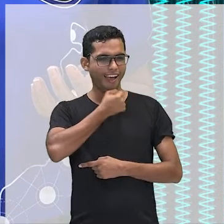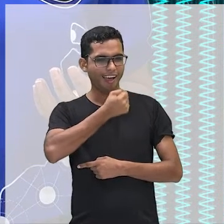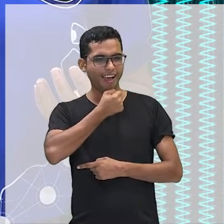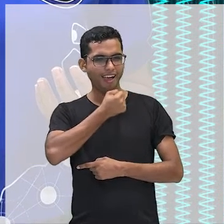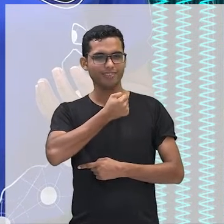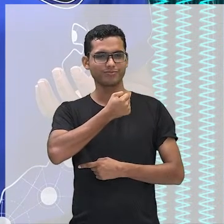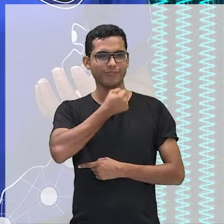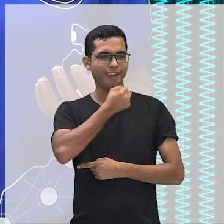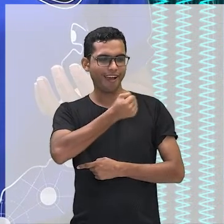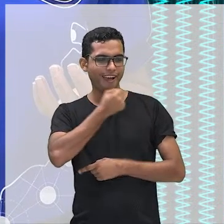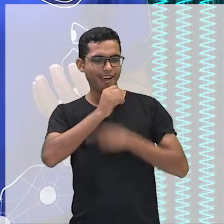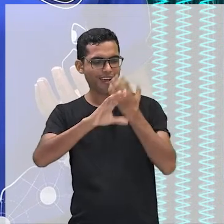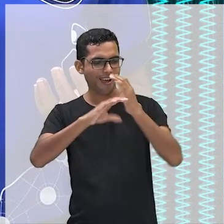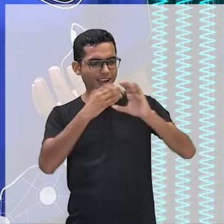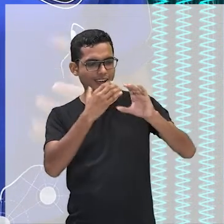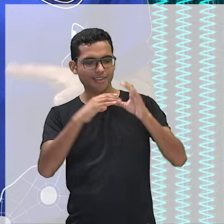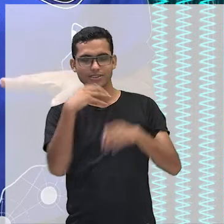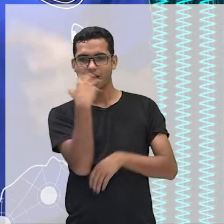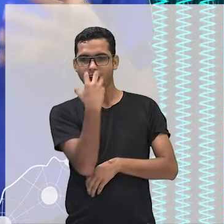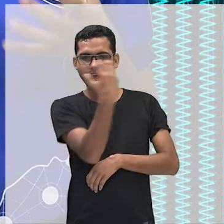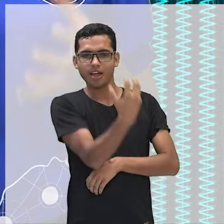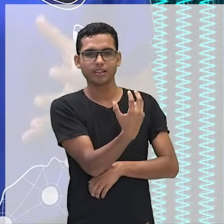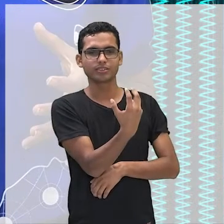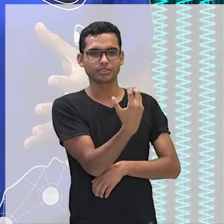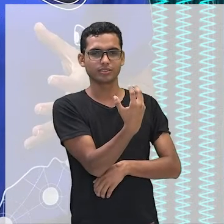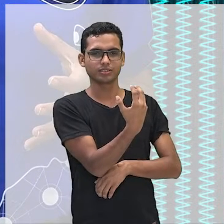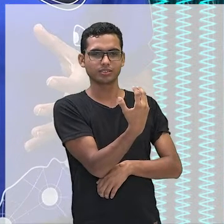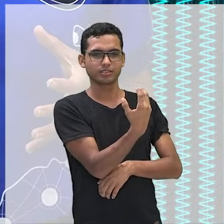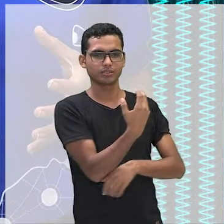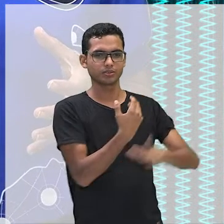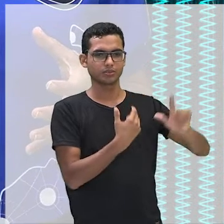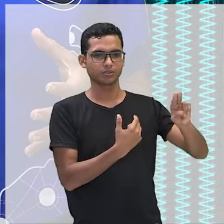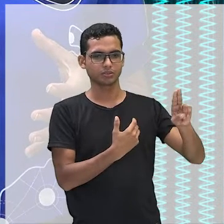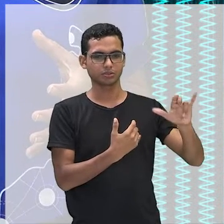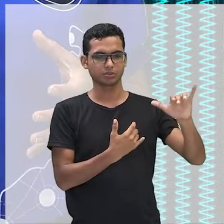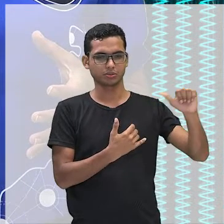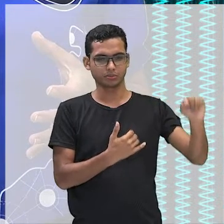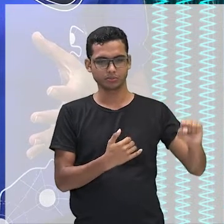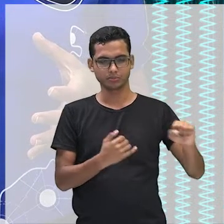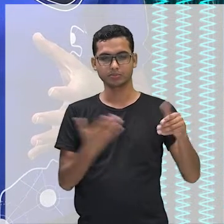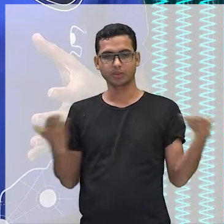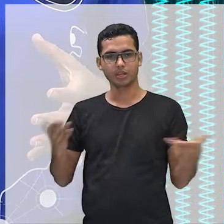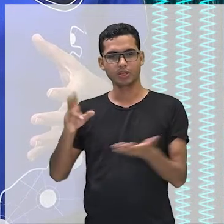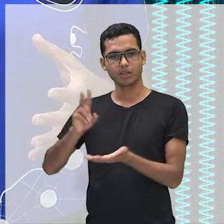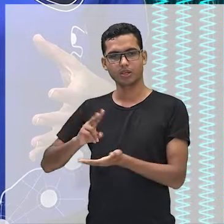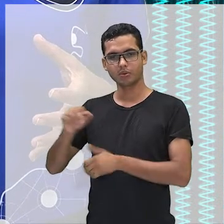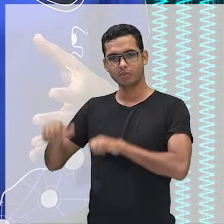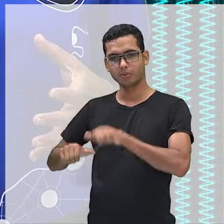She plays with, então, ela brinca com o Lucas. Qual seria